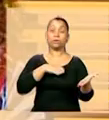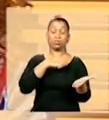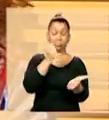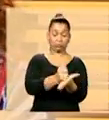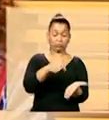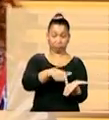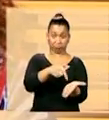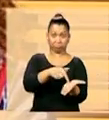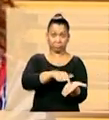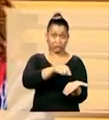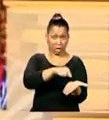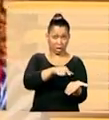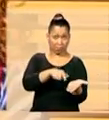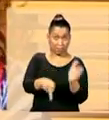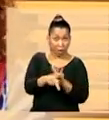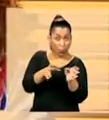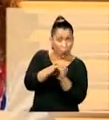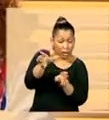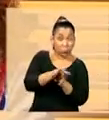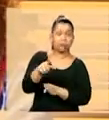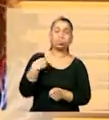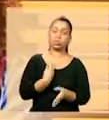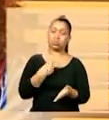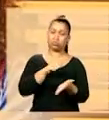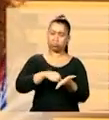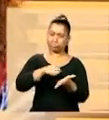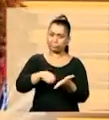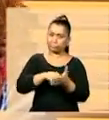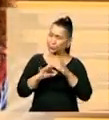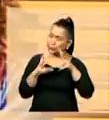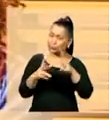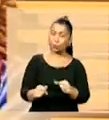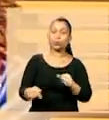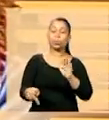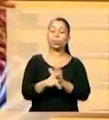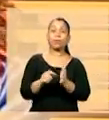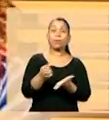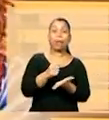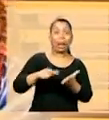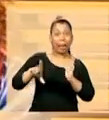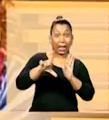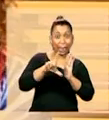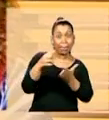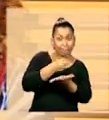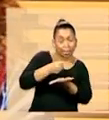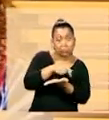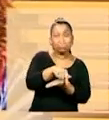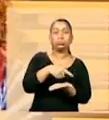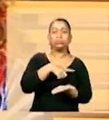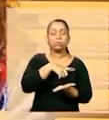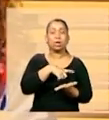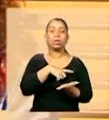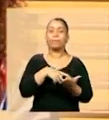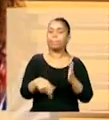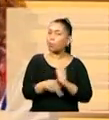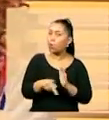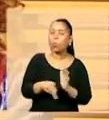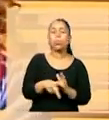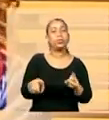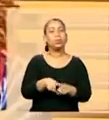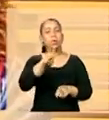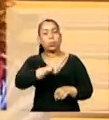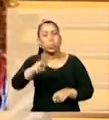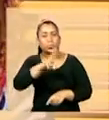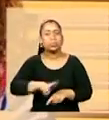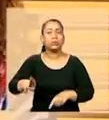um documento que nós chamamos de termo de orientações, que nós lavramos. Isso tudo é baseado em legislações, então nós utilizamos as portarias, né?